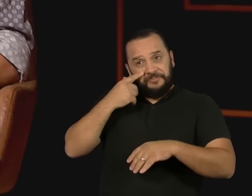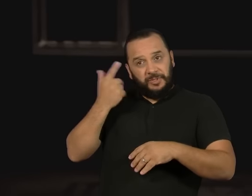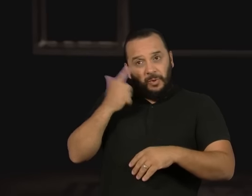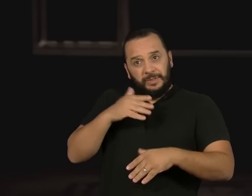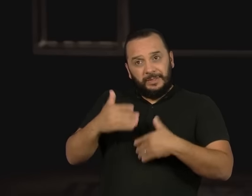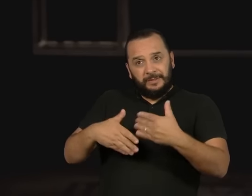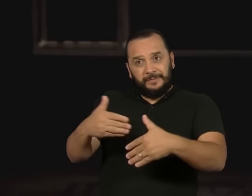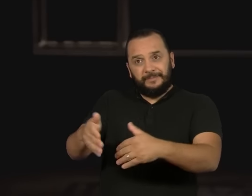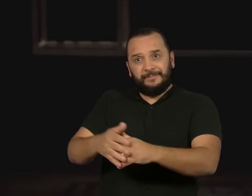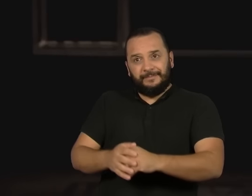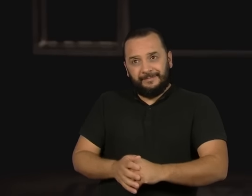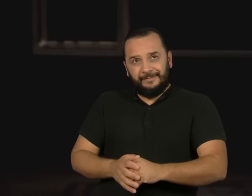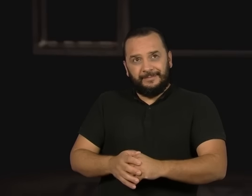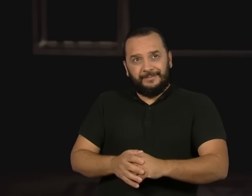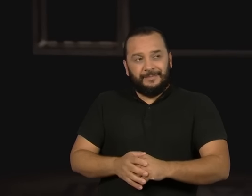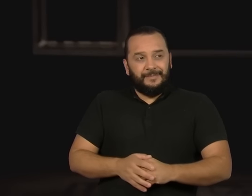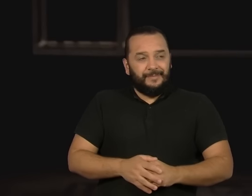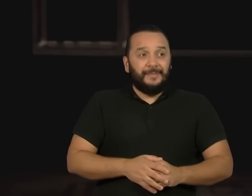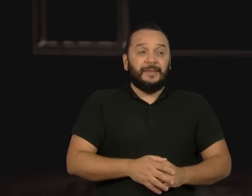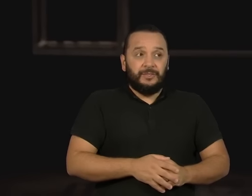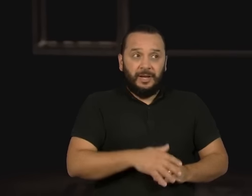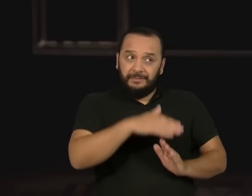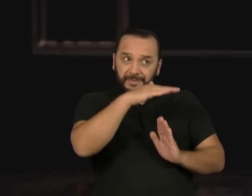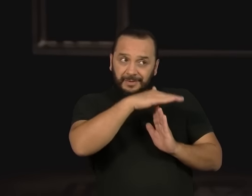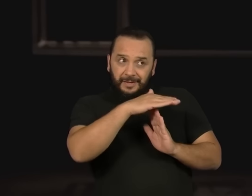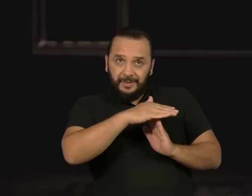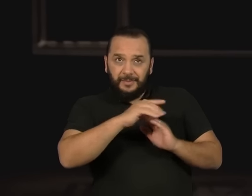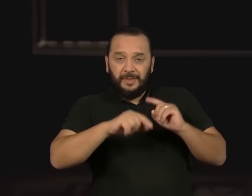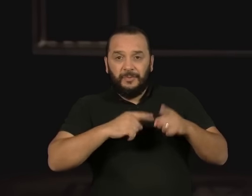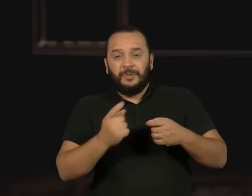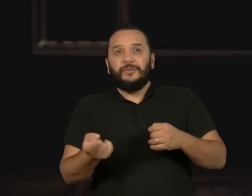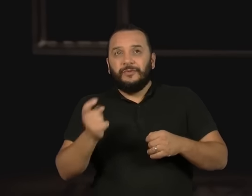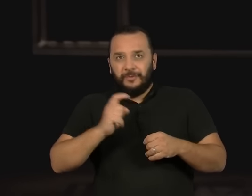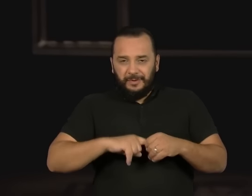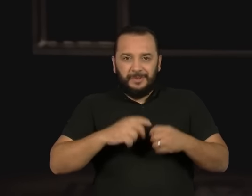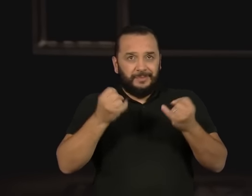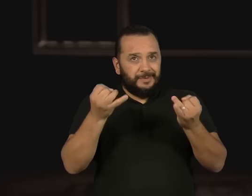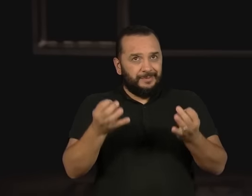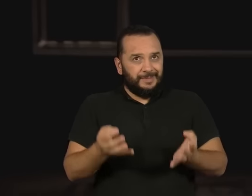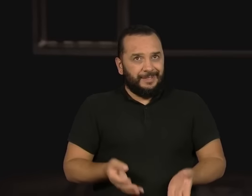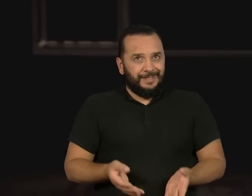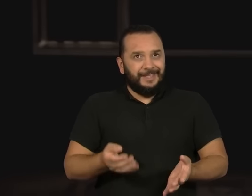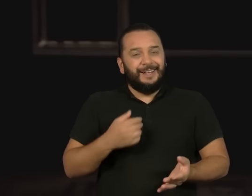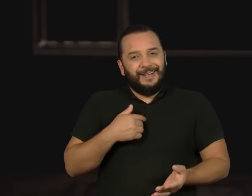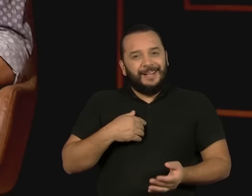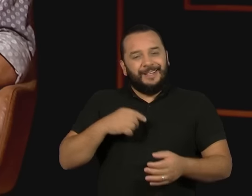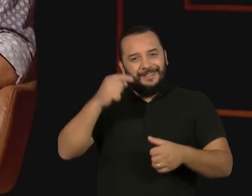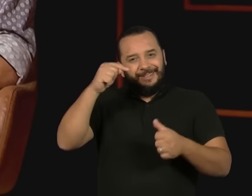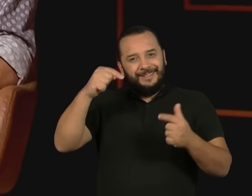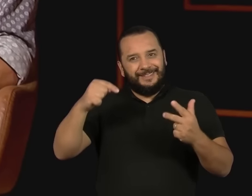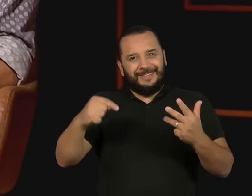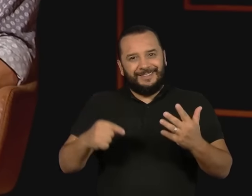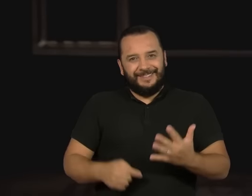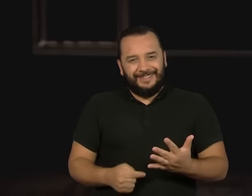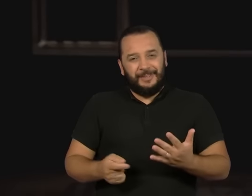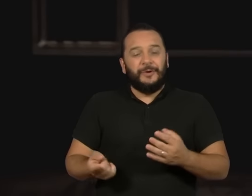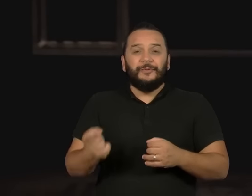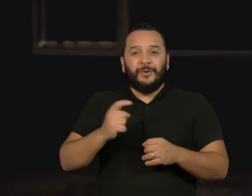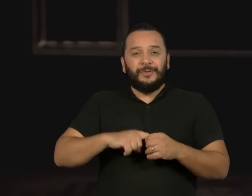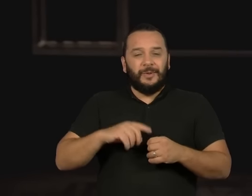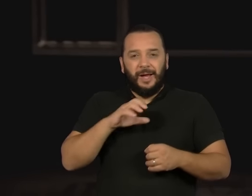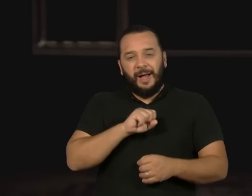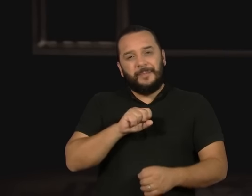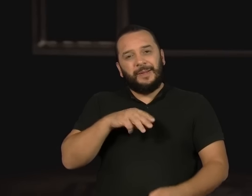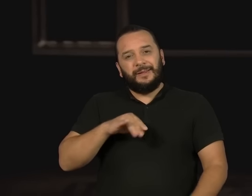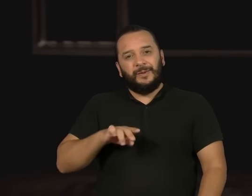Perfeito. Vamos para mais um intervalo e a gente volta já, então, para falar sobre muito mais. Voltamos já com